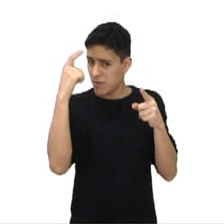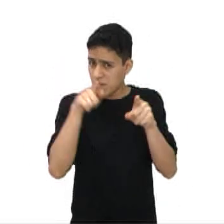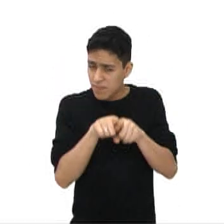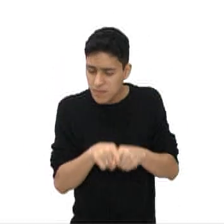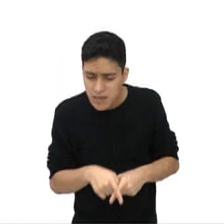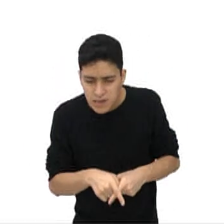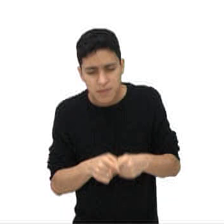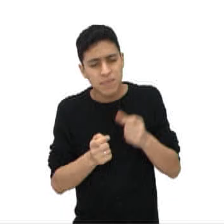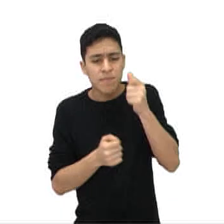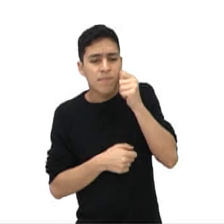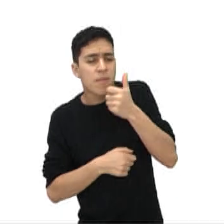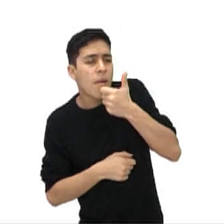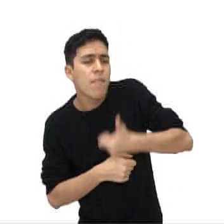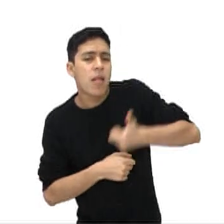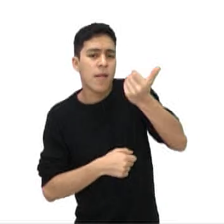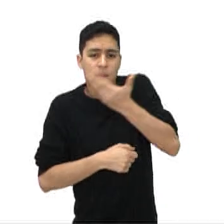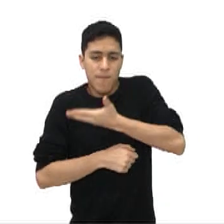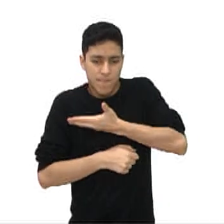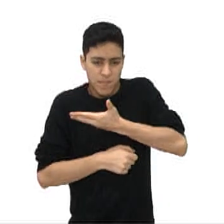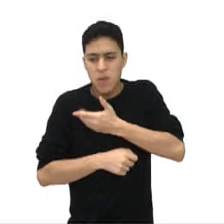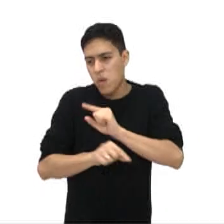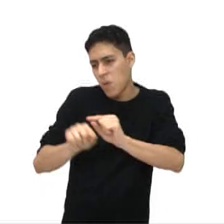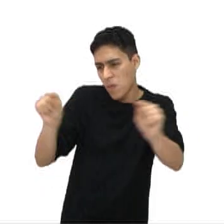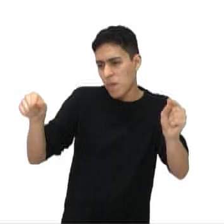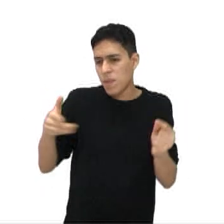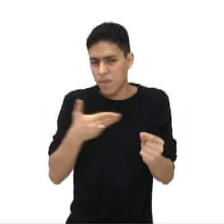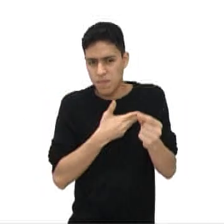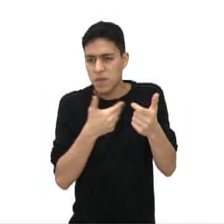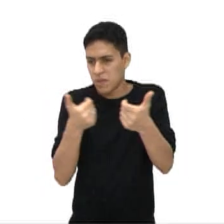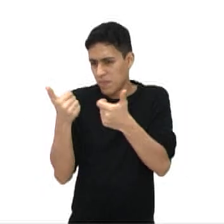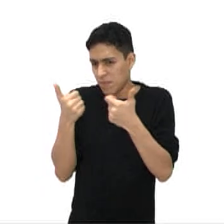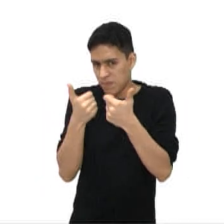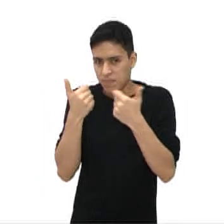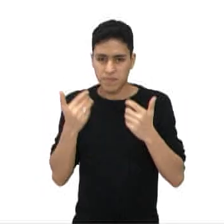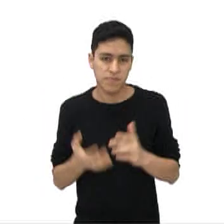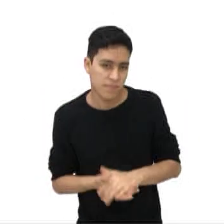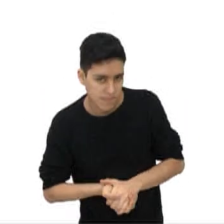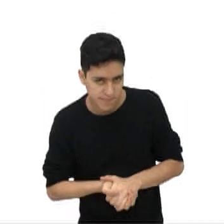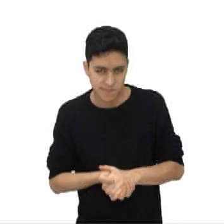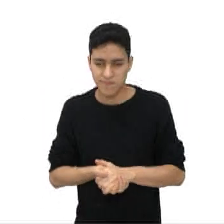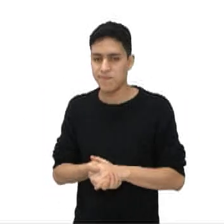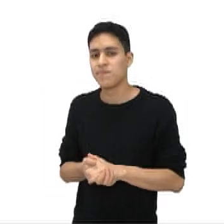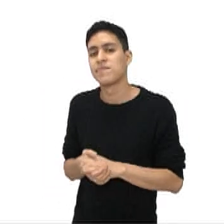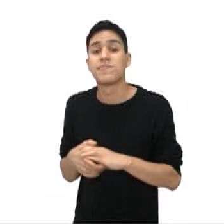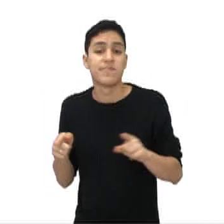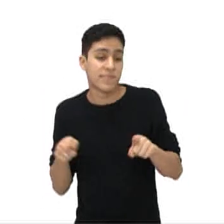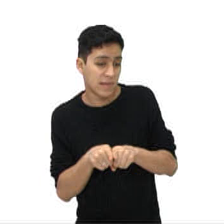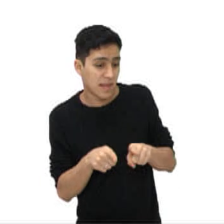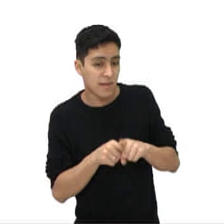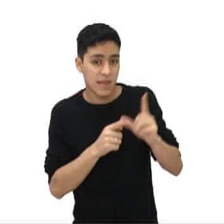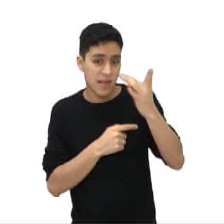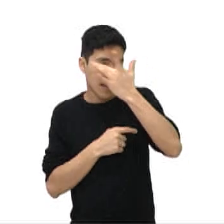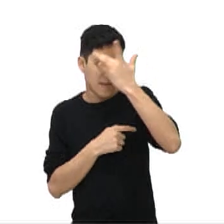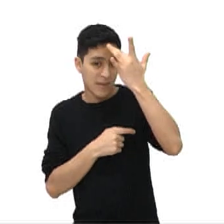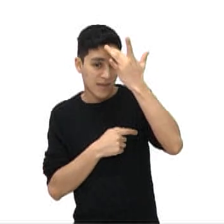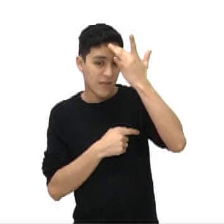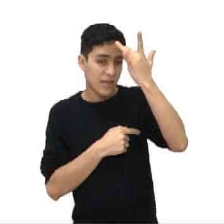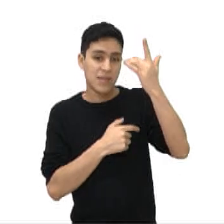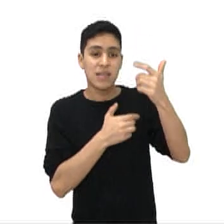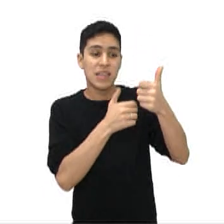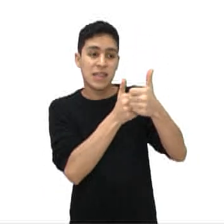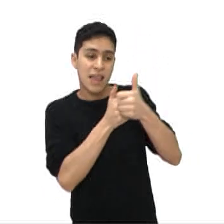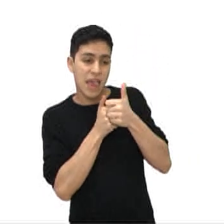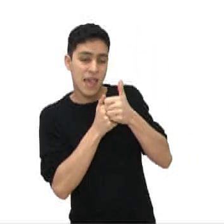cito minha melhor amiga, além dos meus outros amigos mais próximos também. Isso sem falar em alguns seguidores do meu perfil de